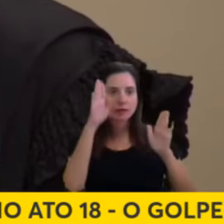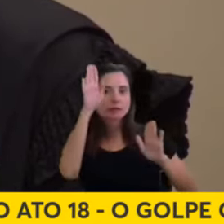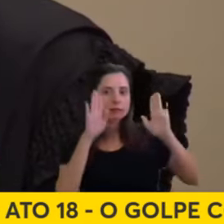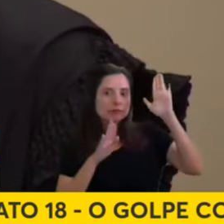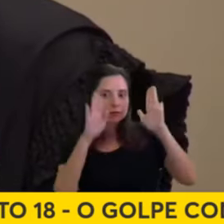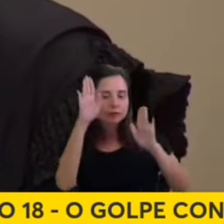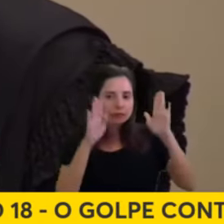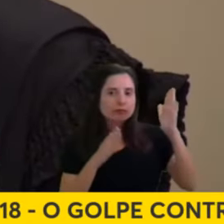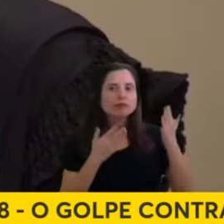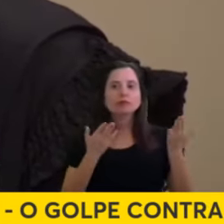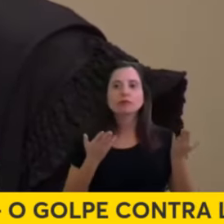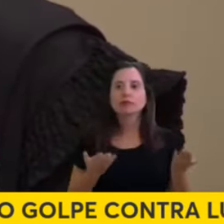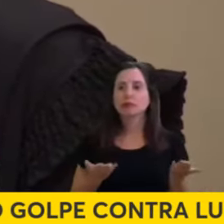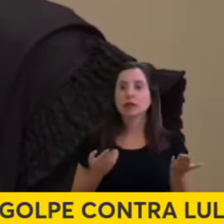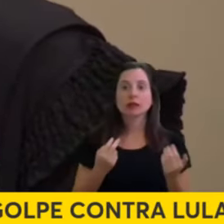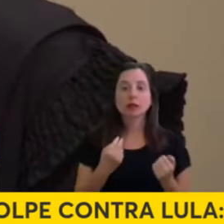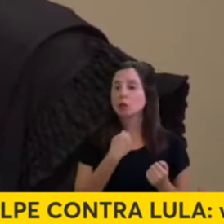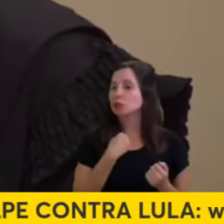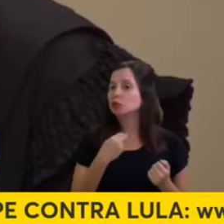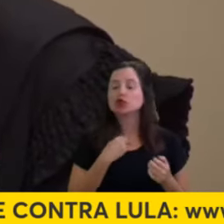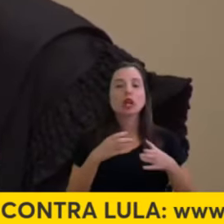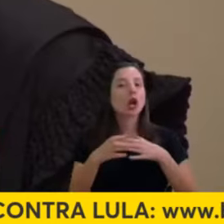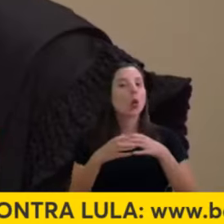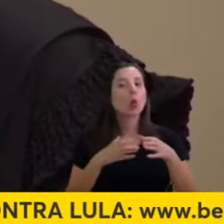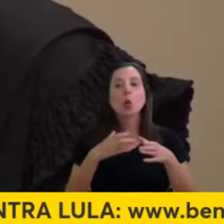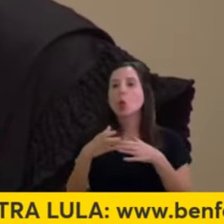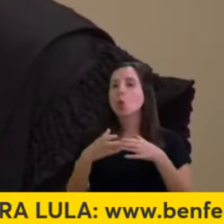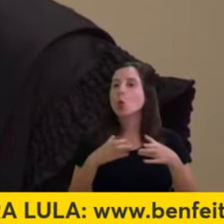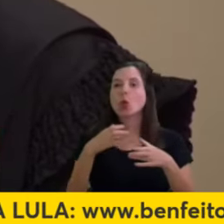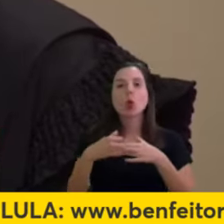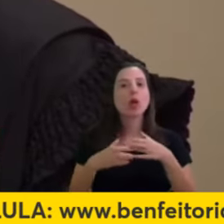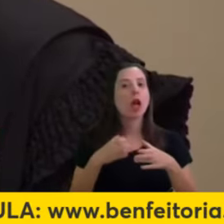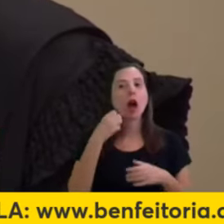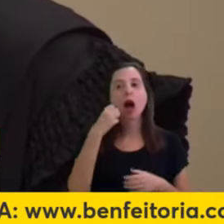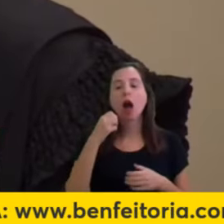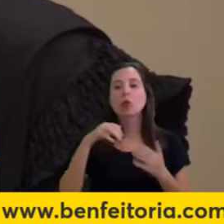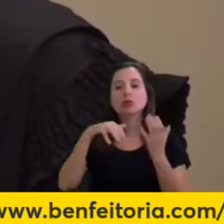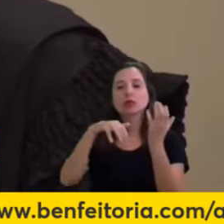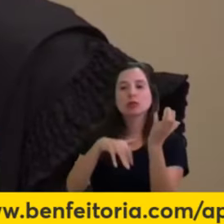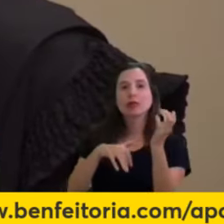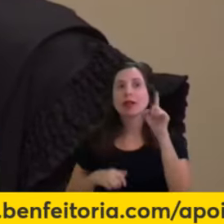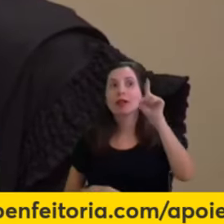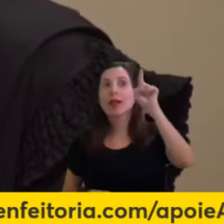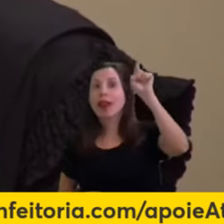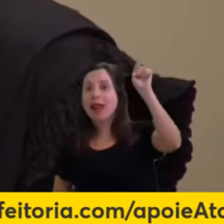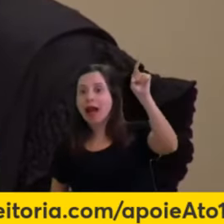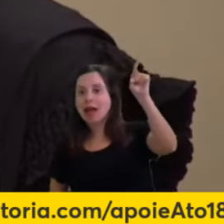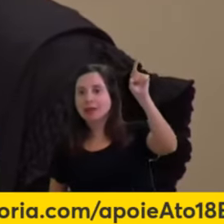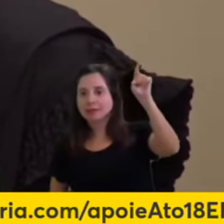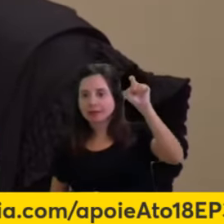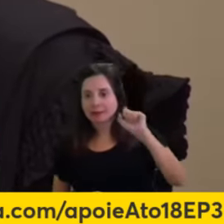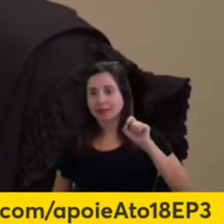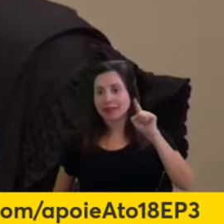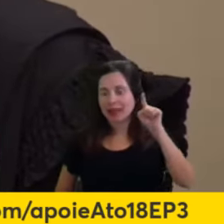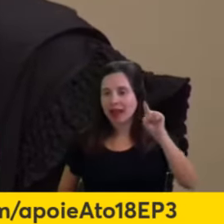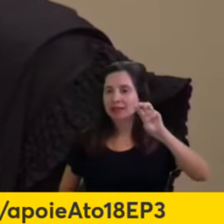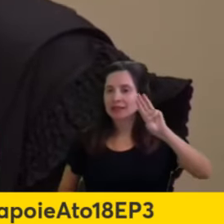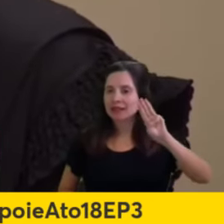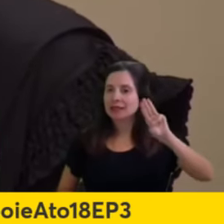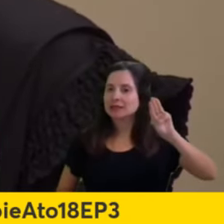inviabilizada não poderia concorrer ao Senado em seu estado porque lá o limite de gastos da campanha foi de pouco de mais de R 3 milhões de